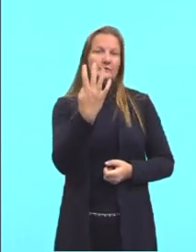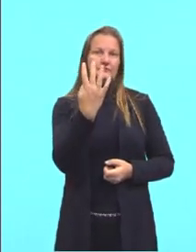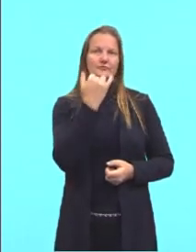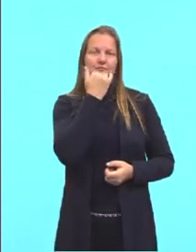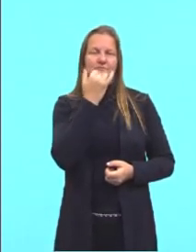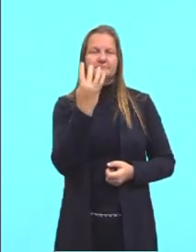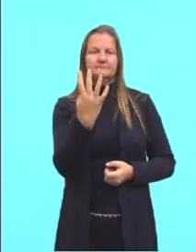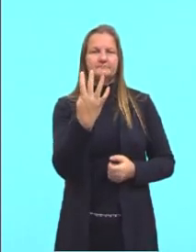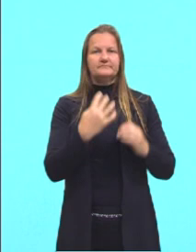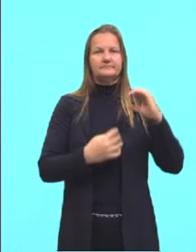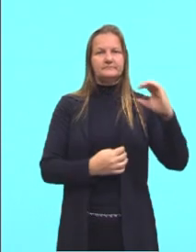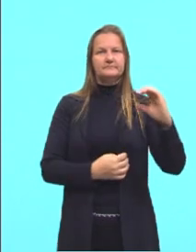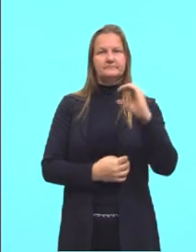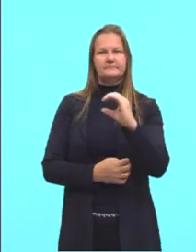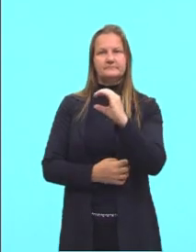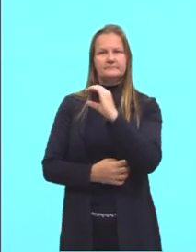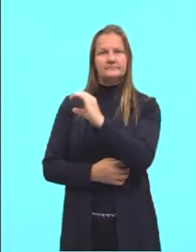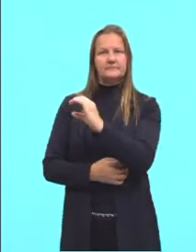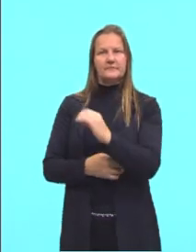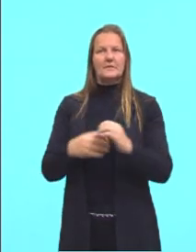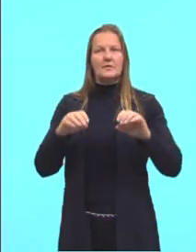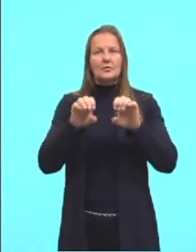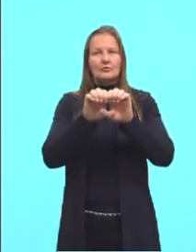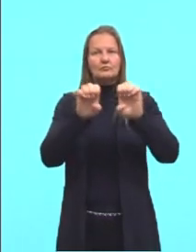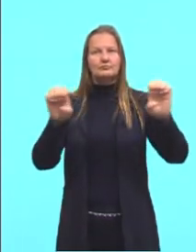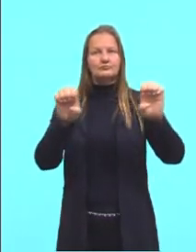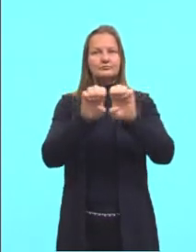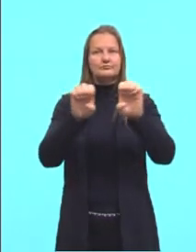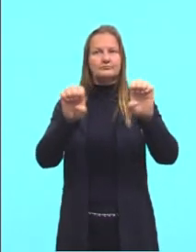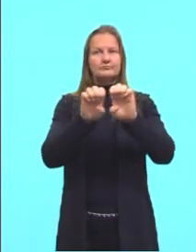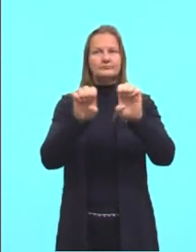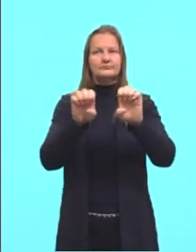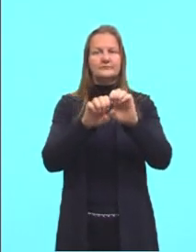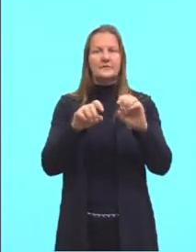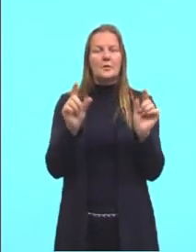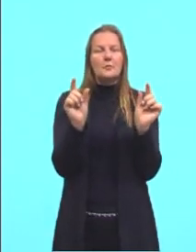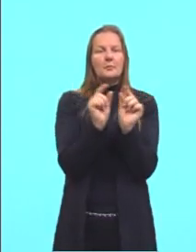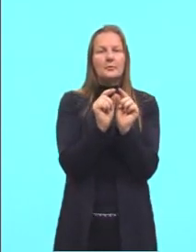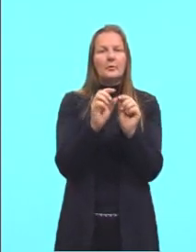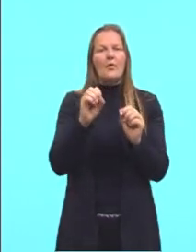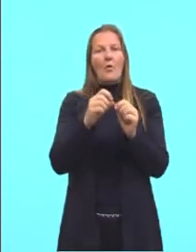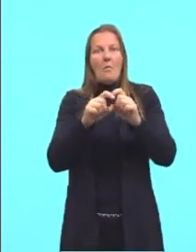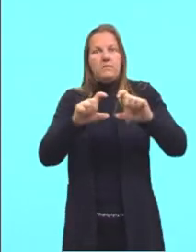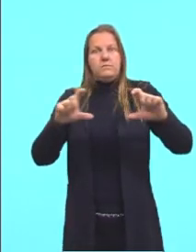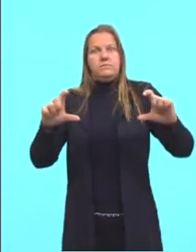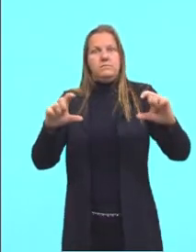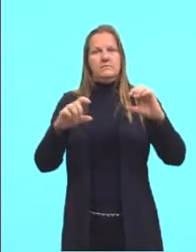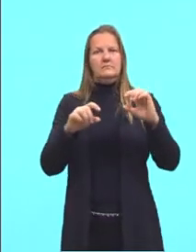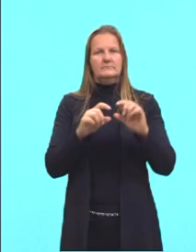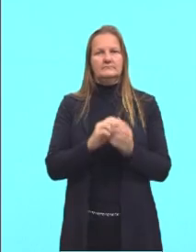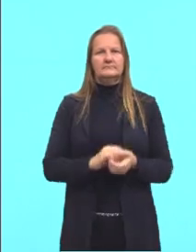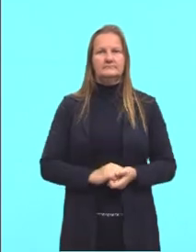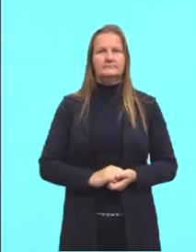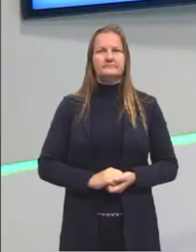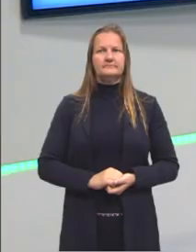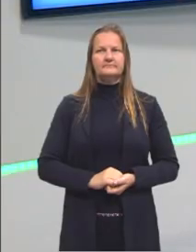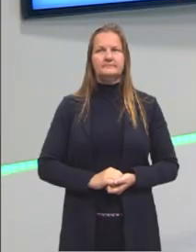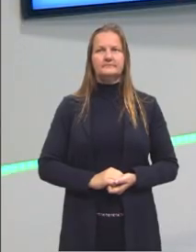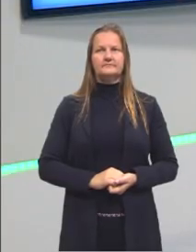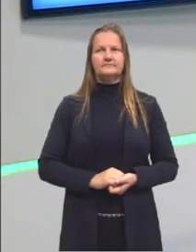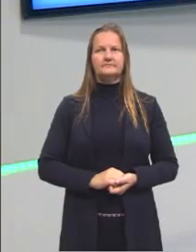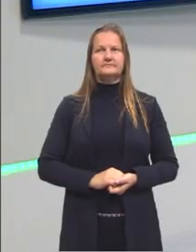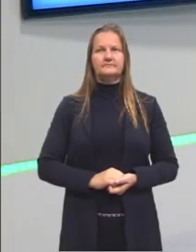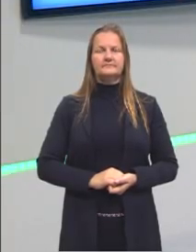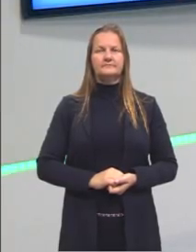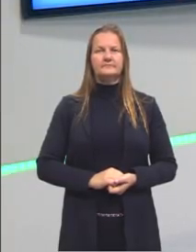contendo quatro átomos então eu posso formar uma estrutura bem pequena ou uma estrutura muito grande